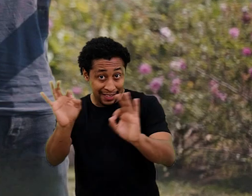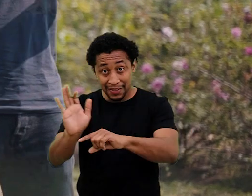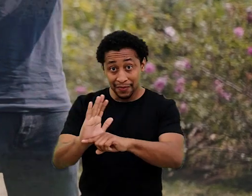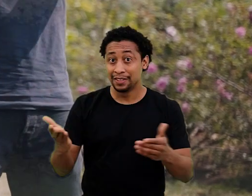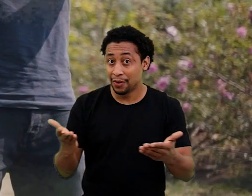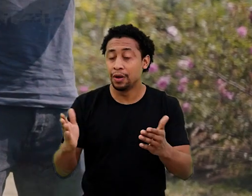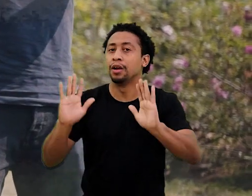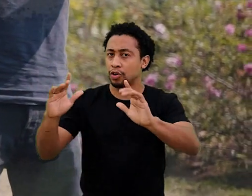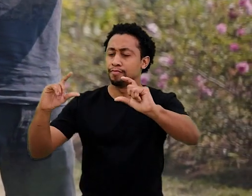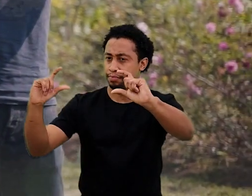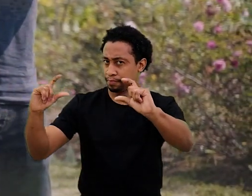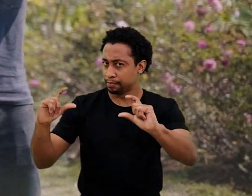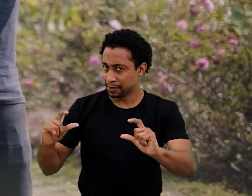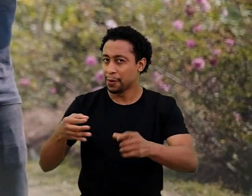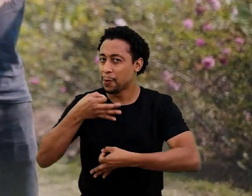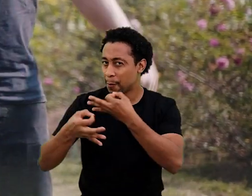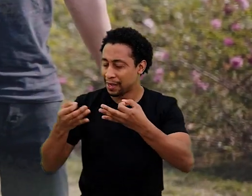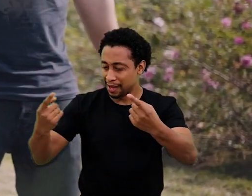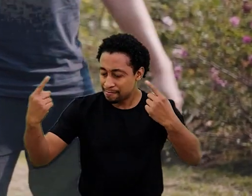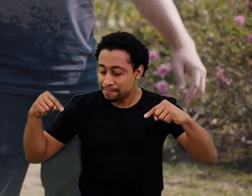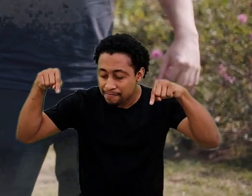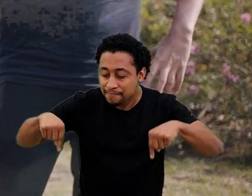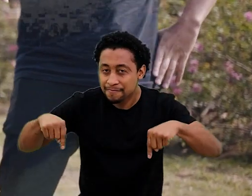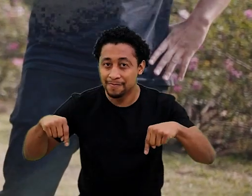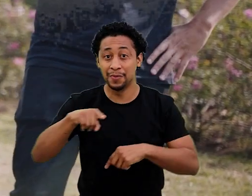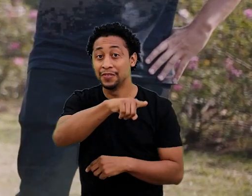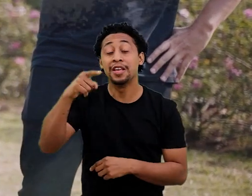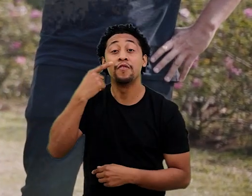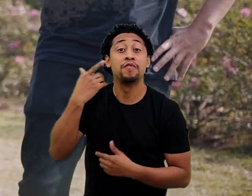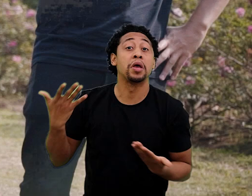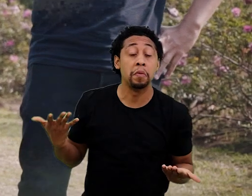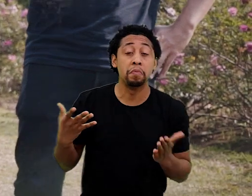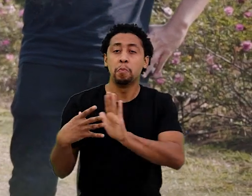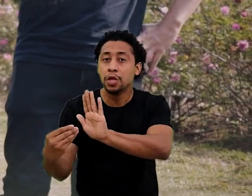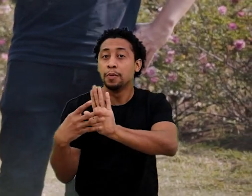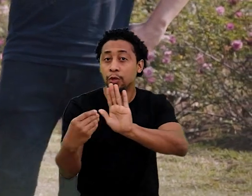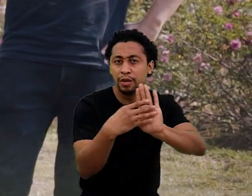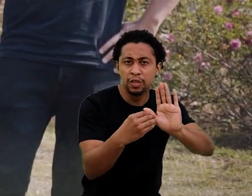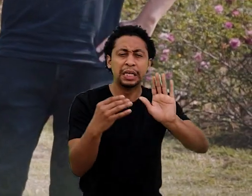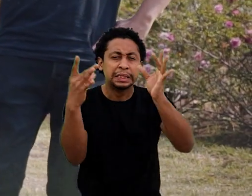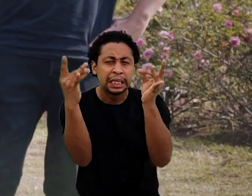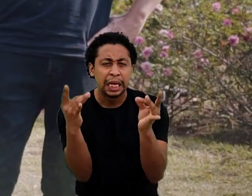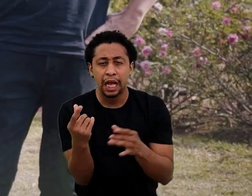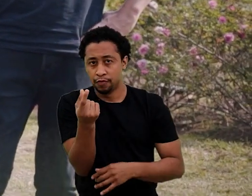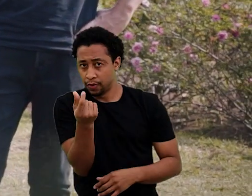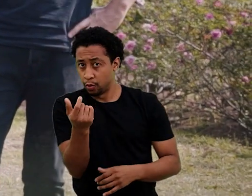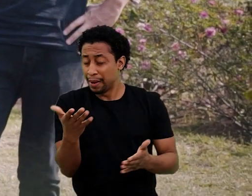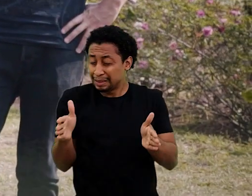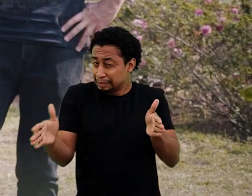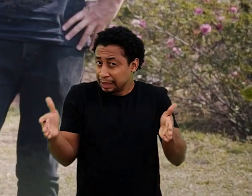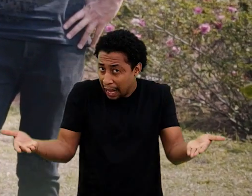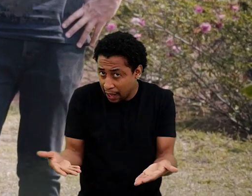aí, eu já pus na área dos comentários em destaque os preços de todas as versões, equipamentos detalhados. Nesse momento eu tenho que